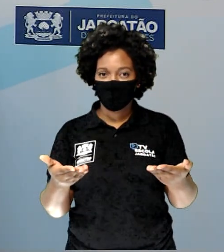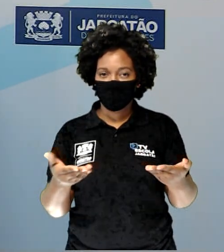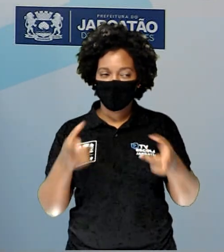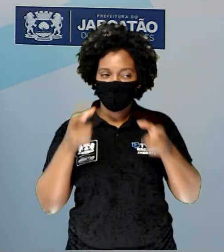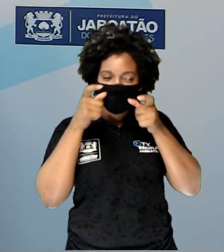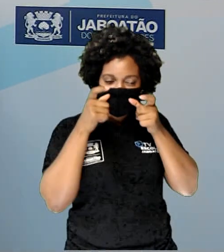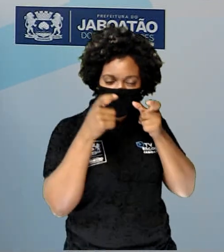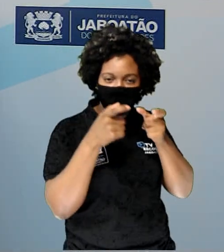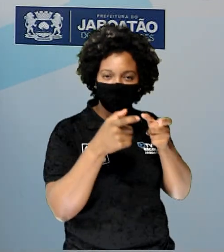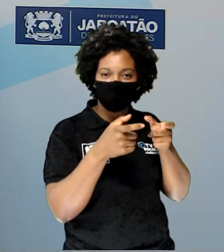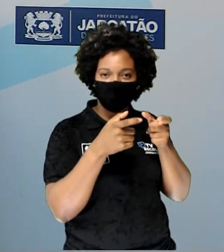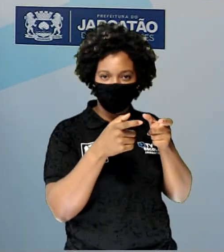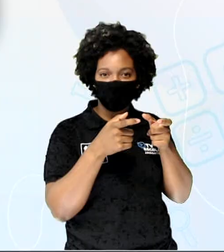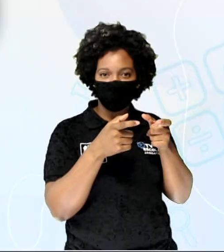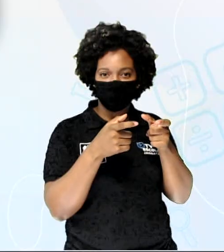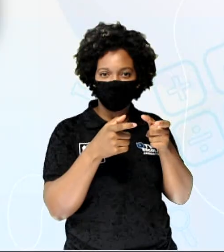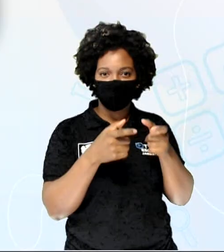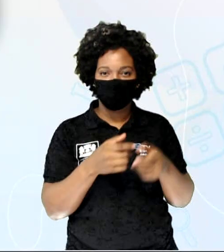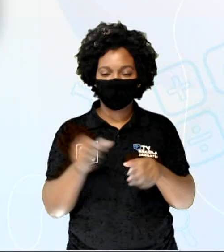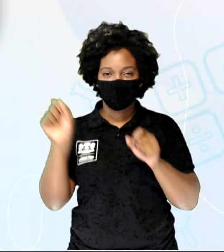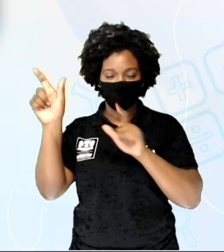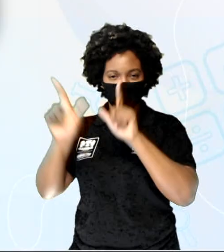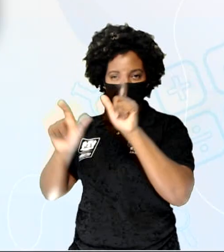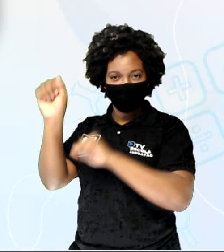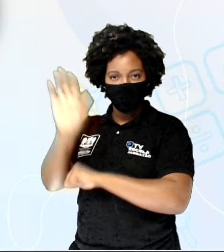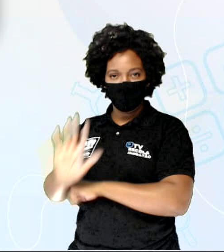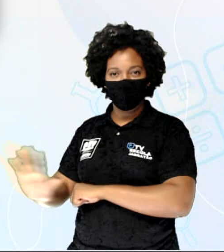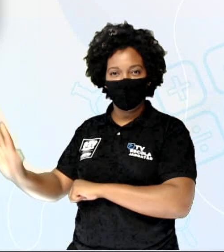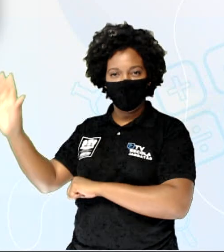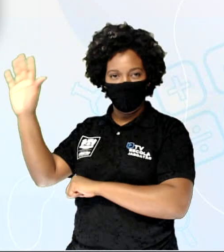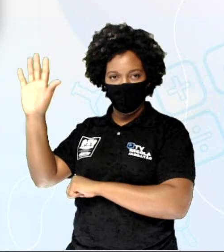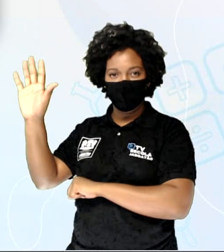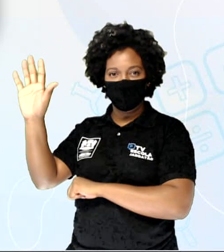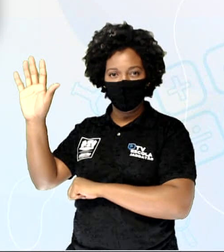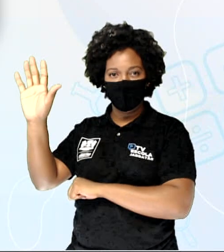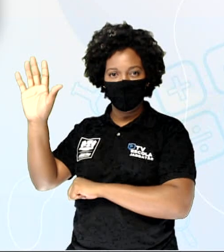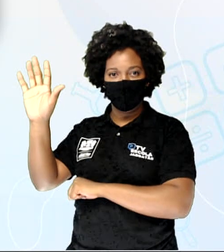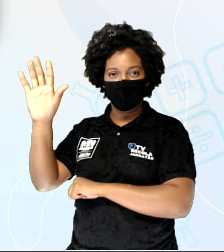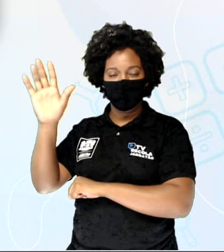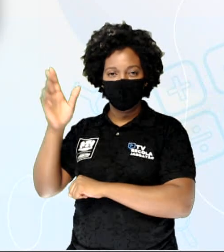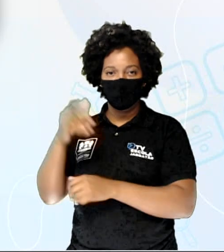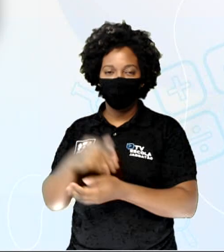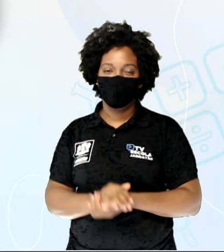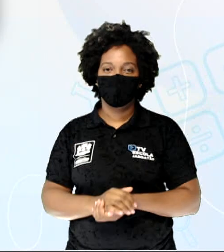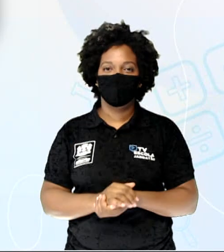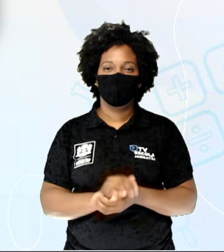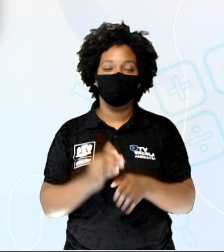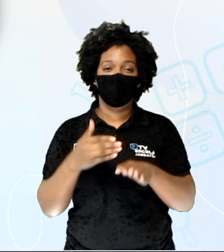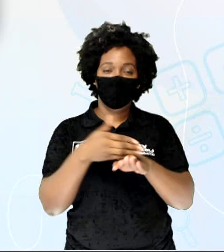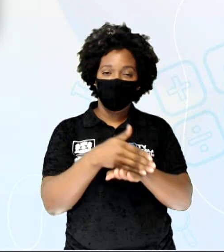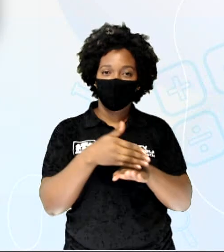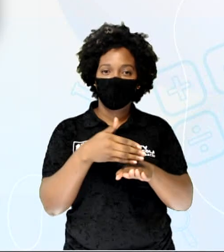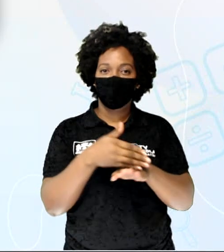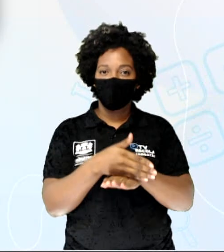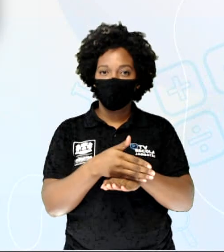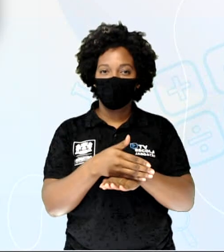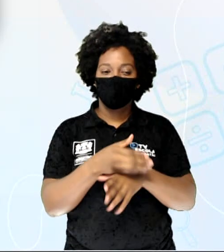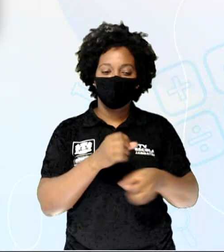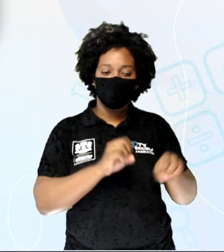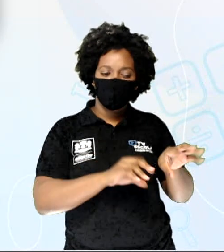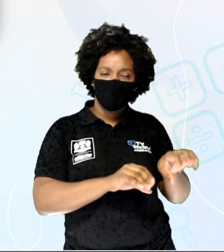bem atenção aqui à sua tela. Inclusão, educação,